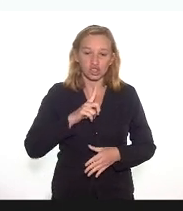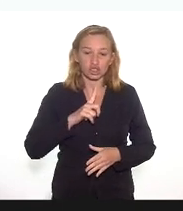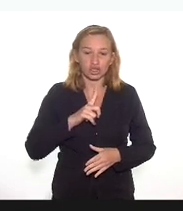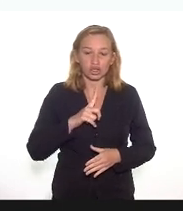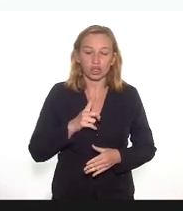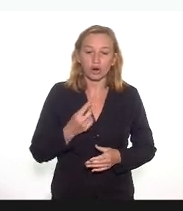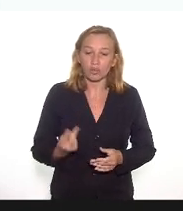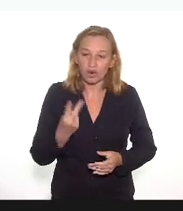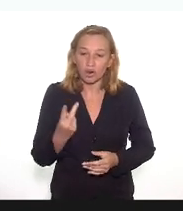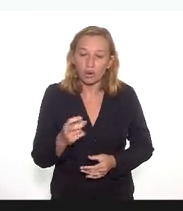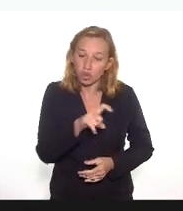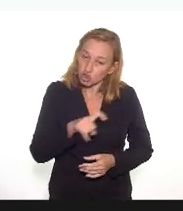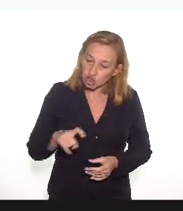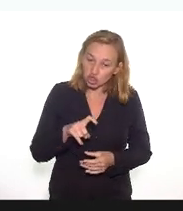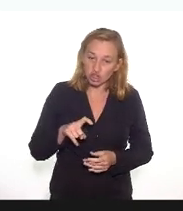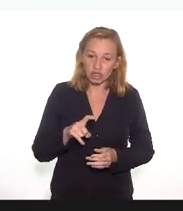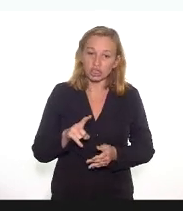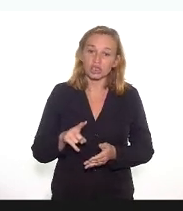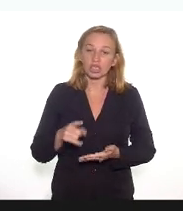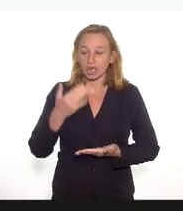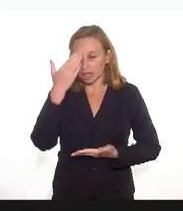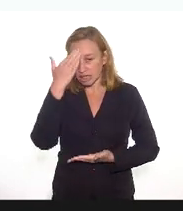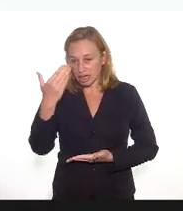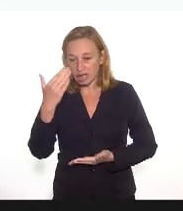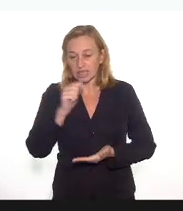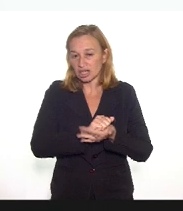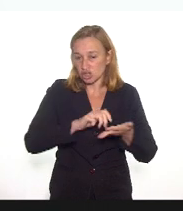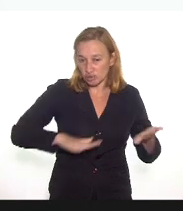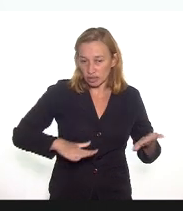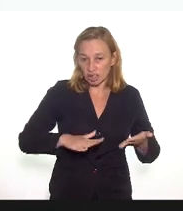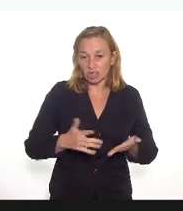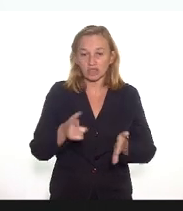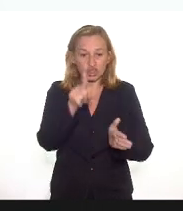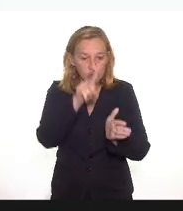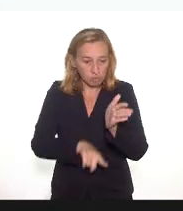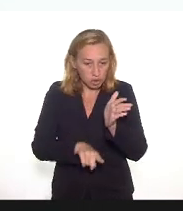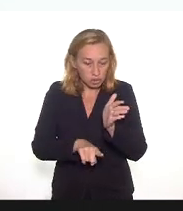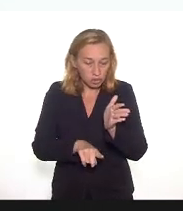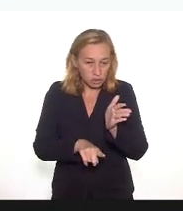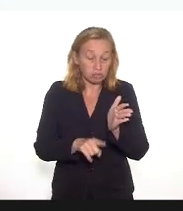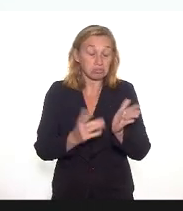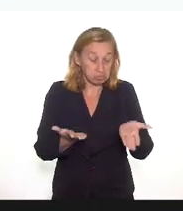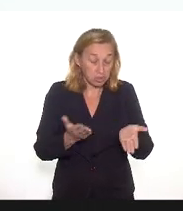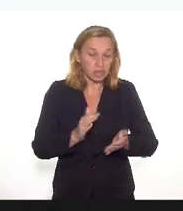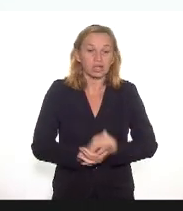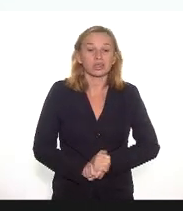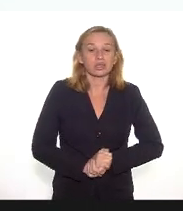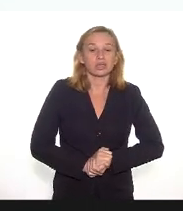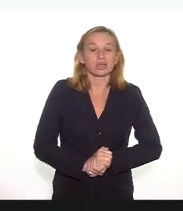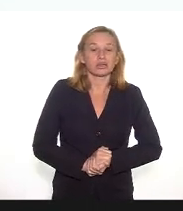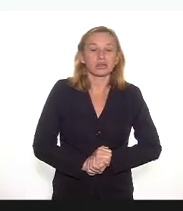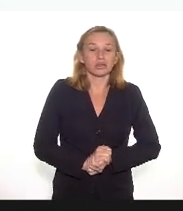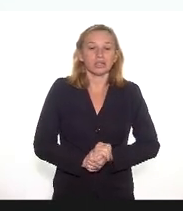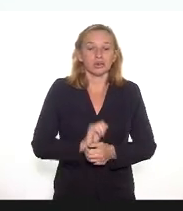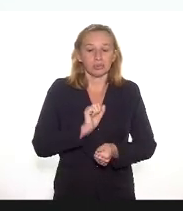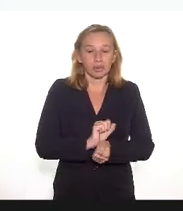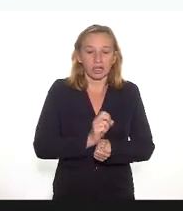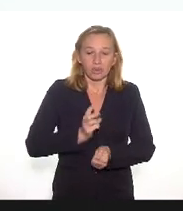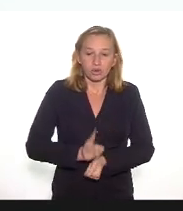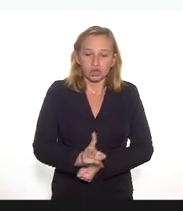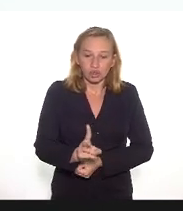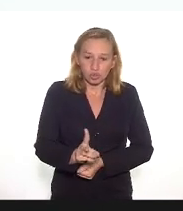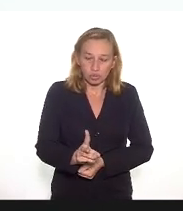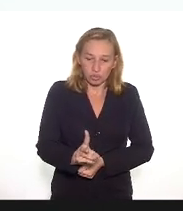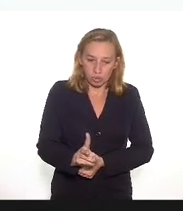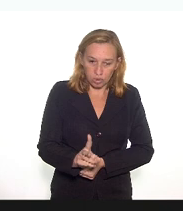X e, graças a essa volatilidade, ele se reduz gravemente, né? E aí, para manter essa